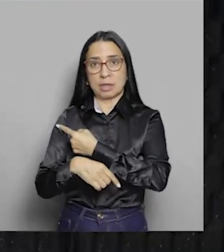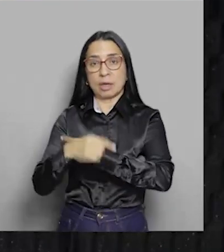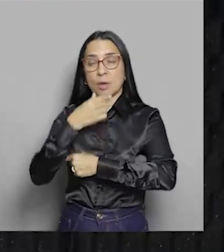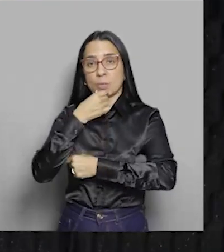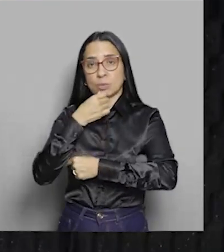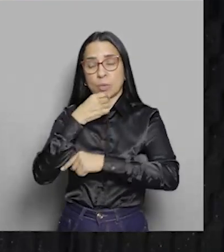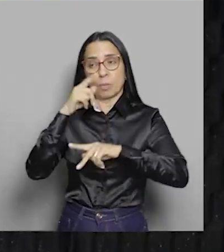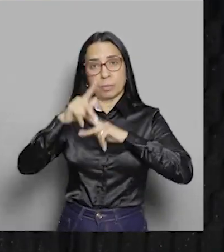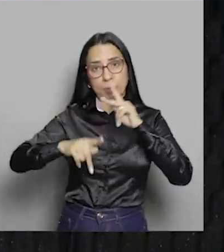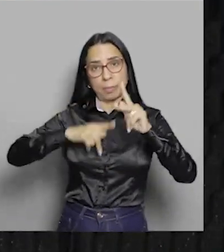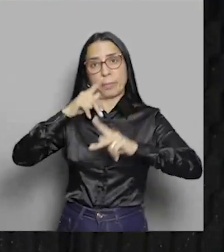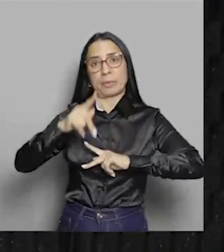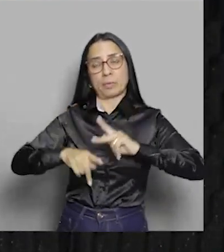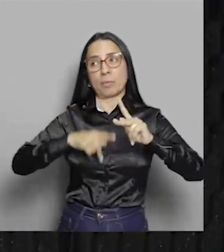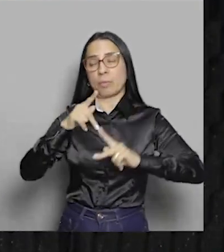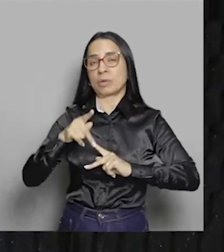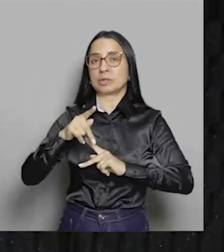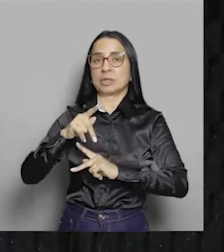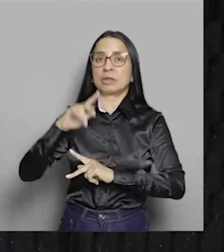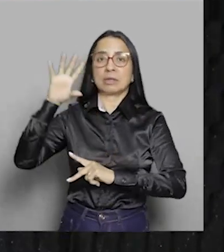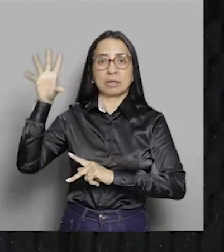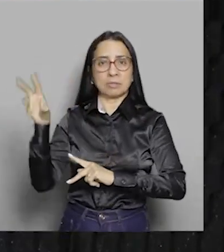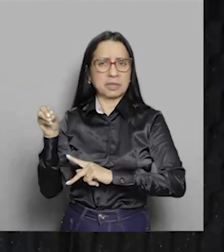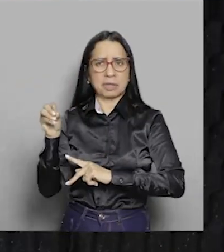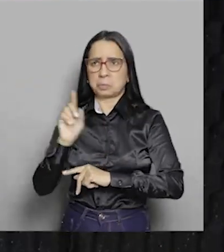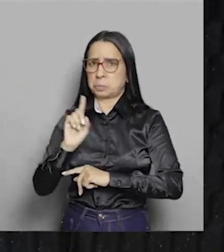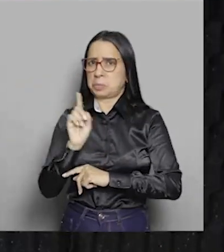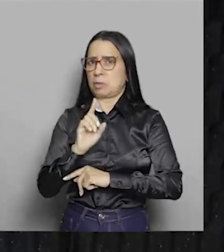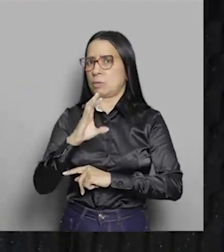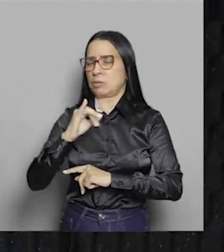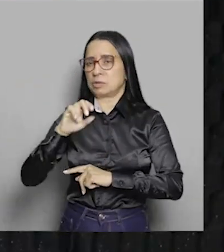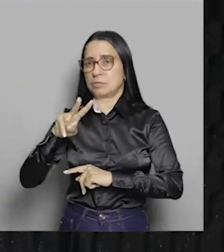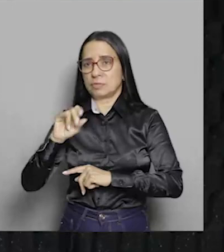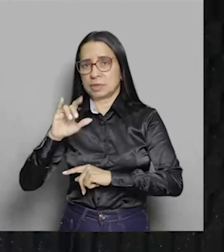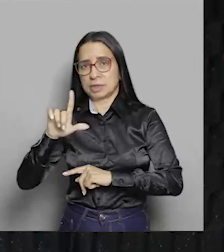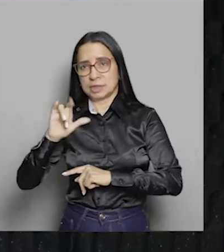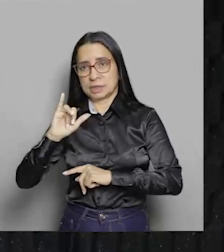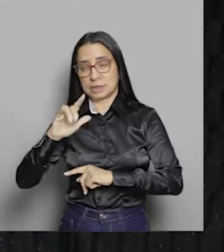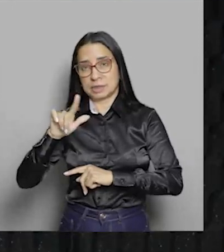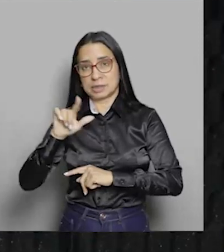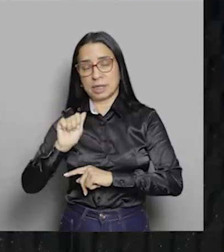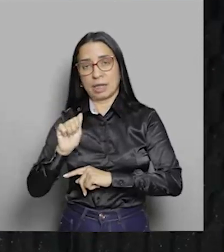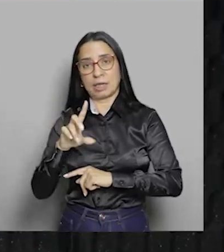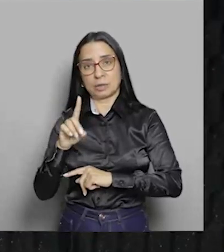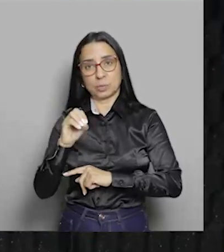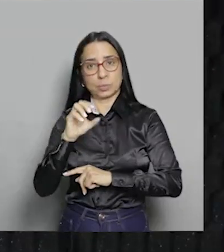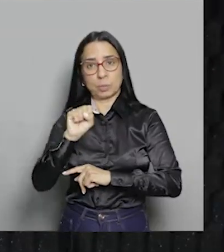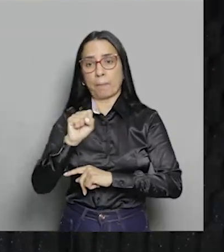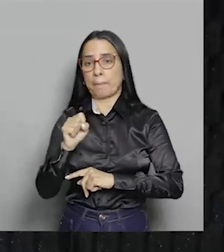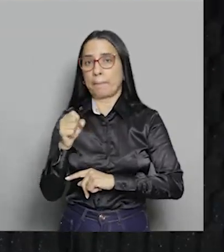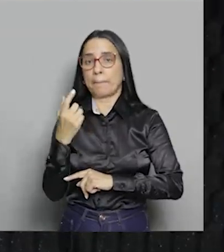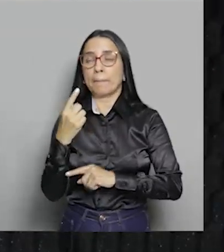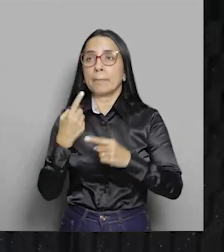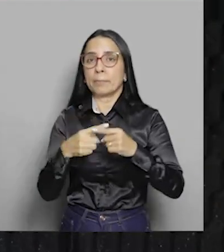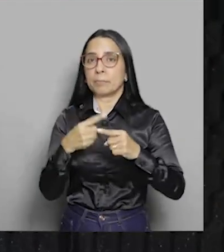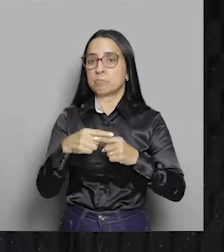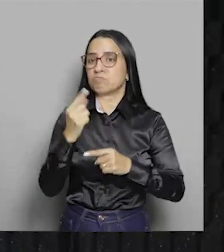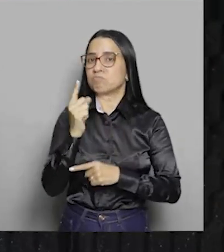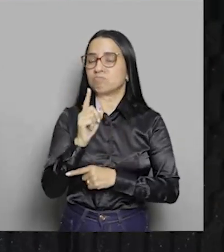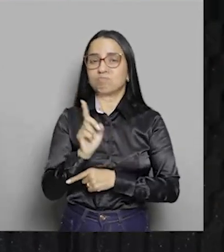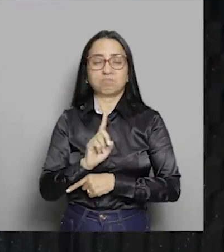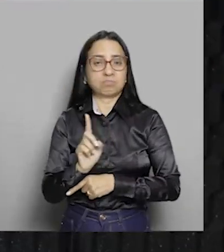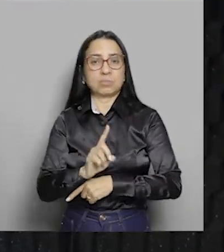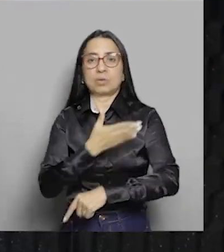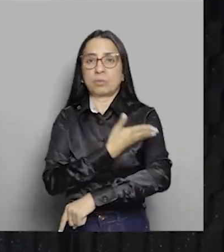asiáticos não eram civilizados, por não ser brancos, porque eles tinham o capitalismo, eles tinham a